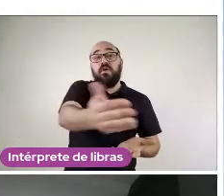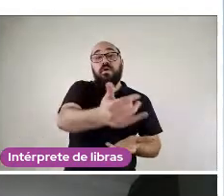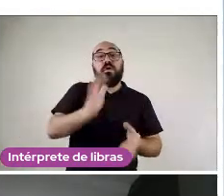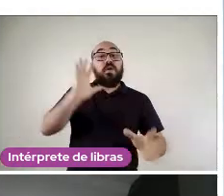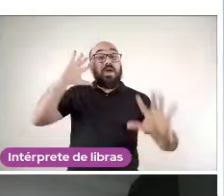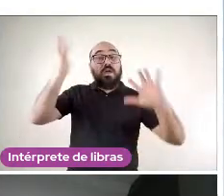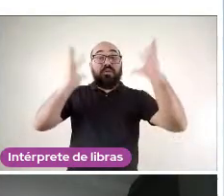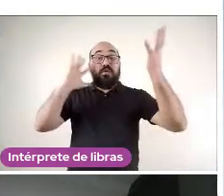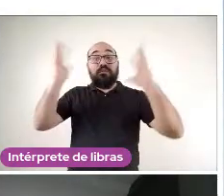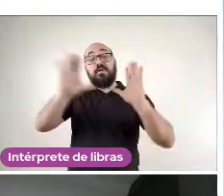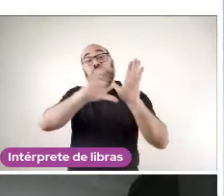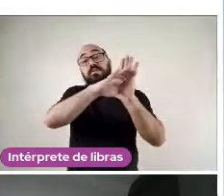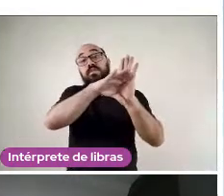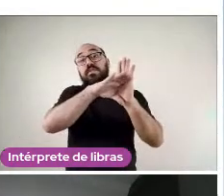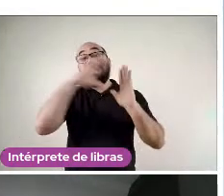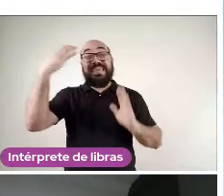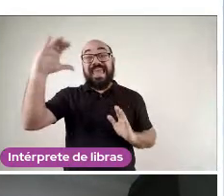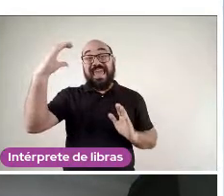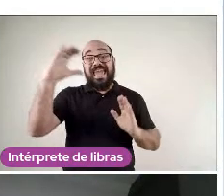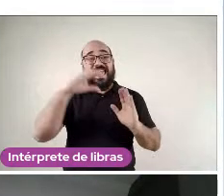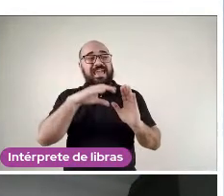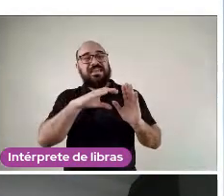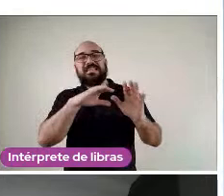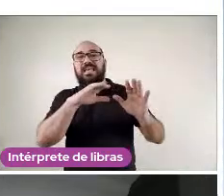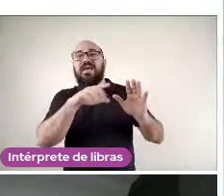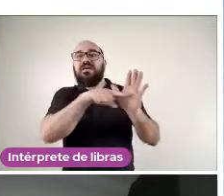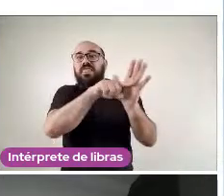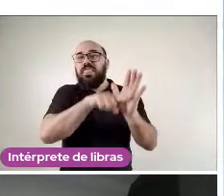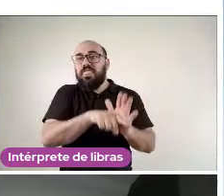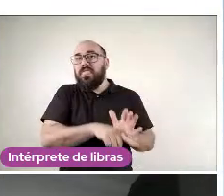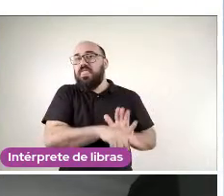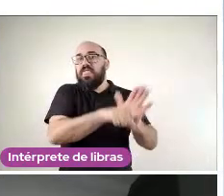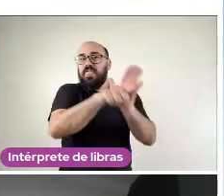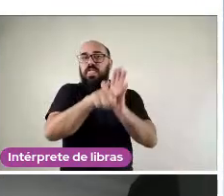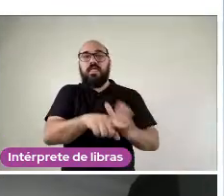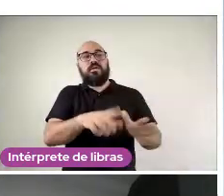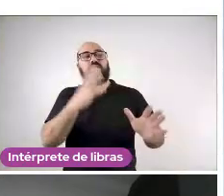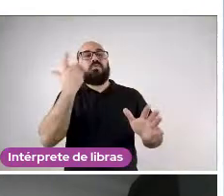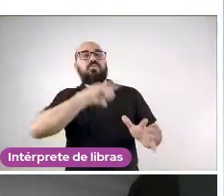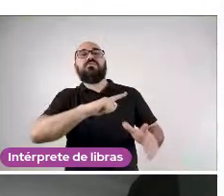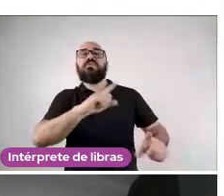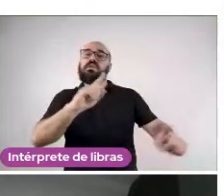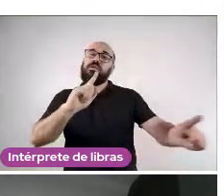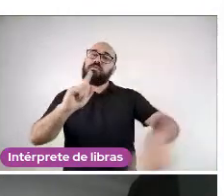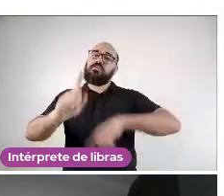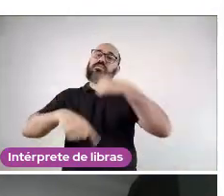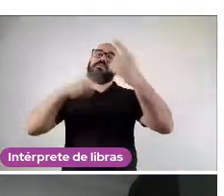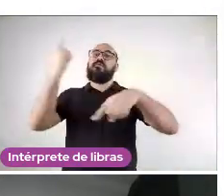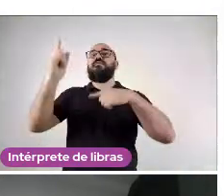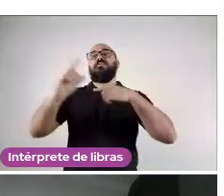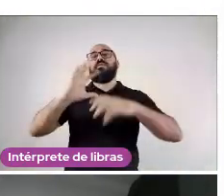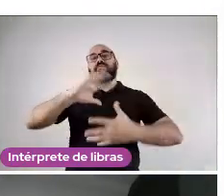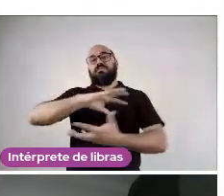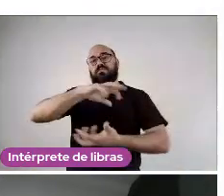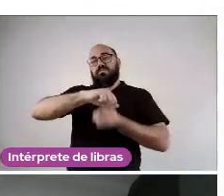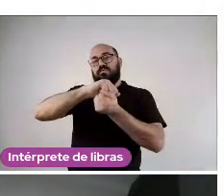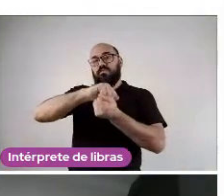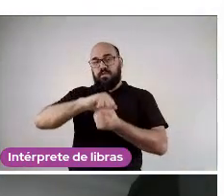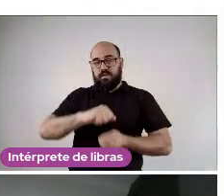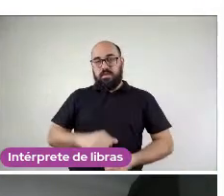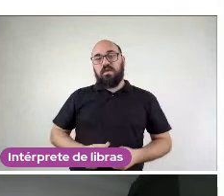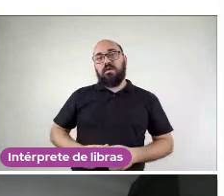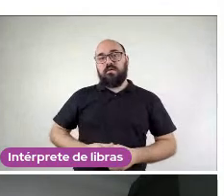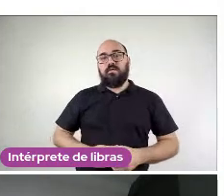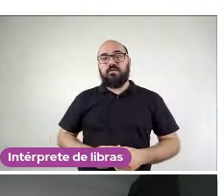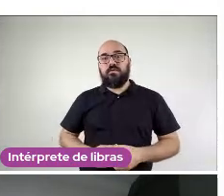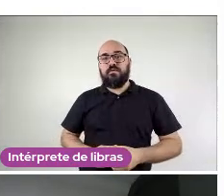na ciência oceânica que são necessárias para alcançar o desenvolvimento sustentável conectando pessoas e o oceano. Esse aqui